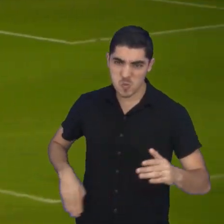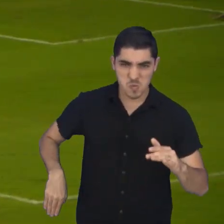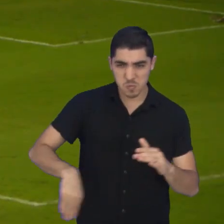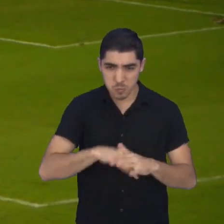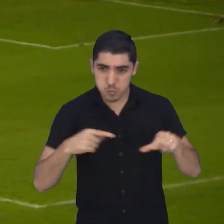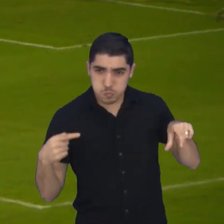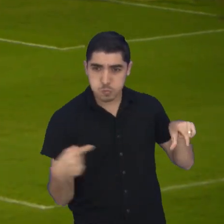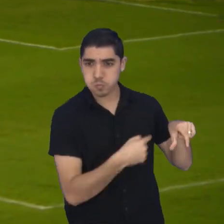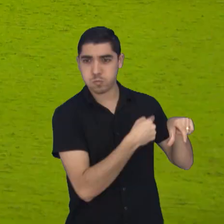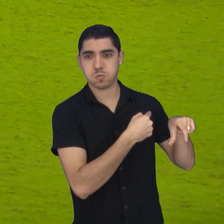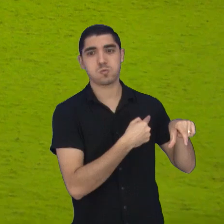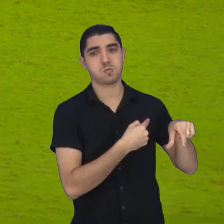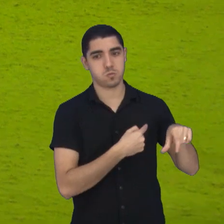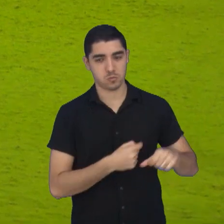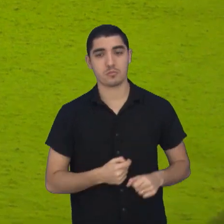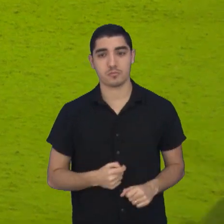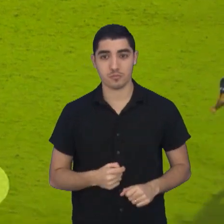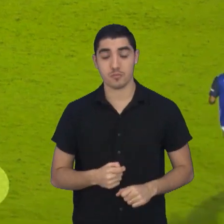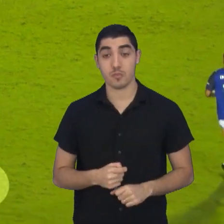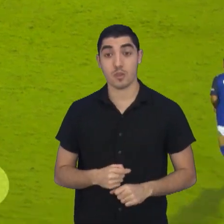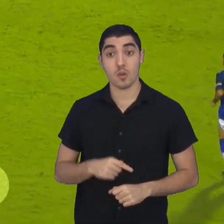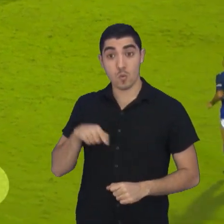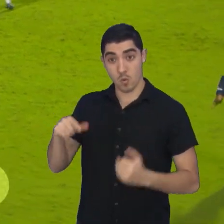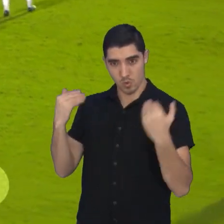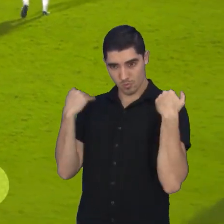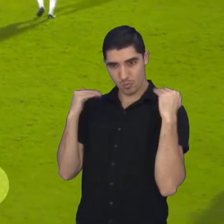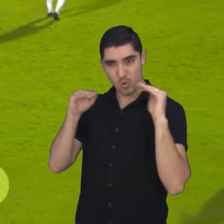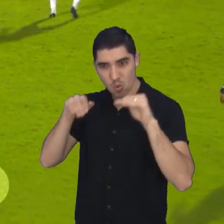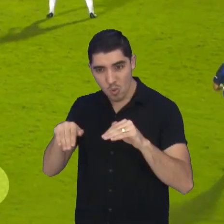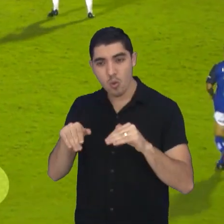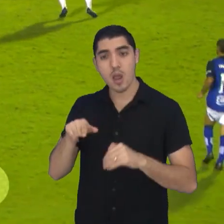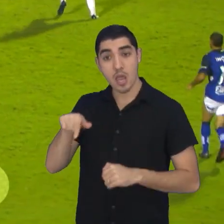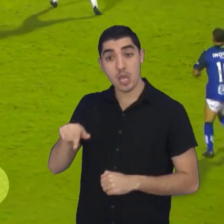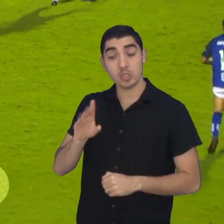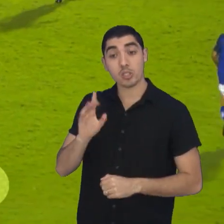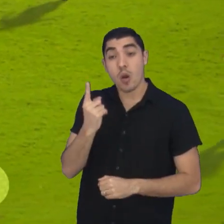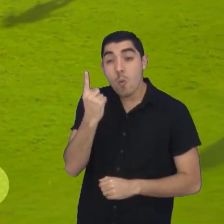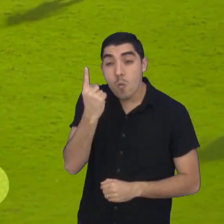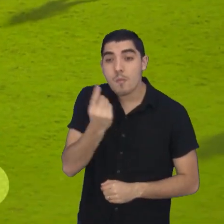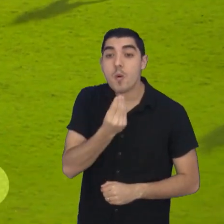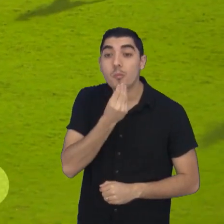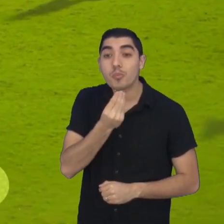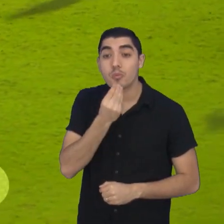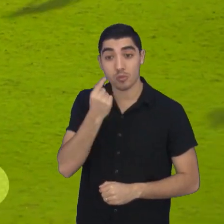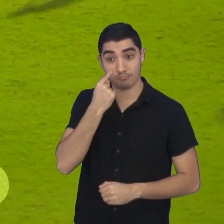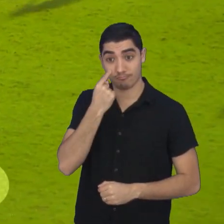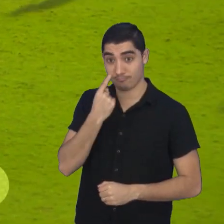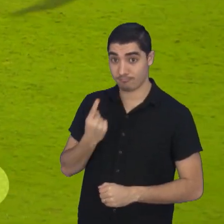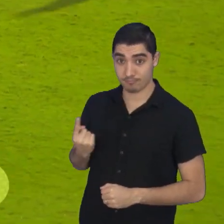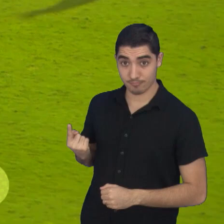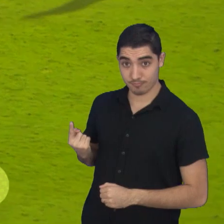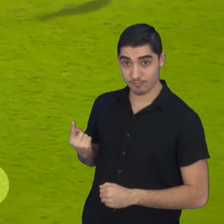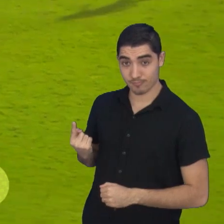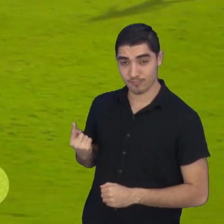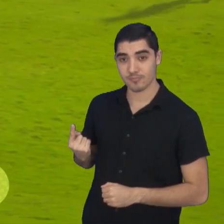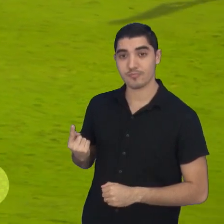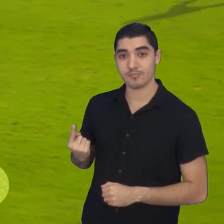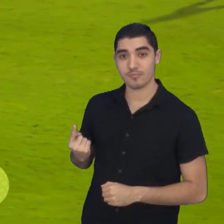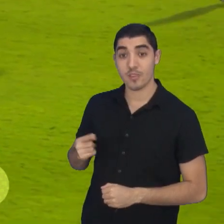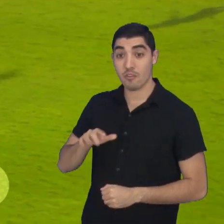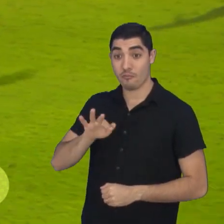jogada. O time sul-matogrossense teve apenas essa chance com a dupla de